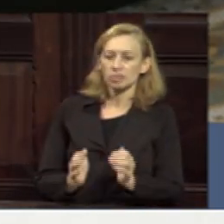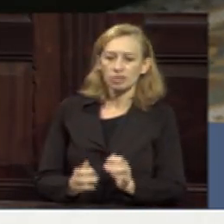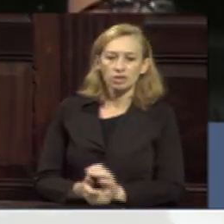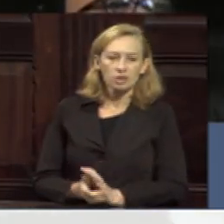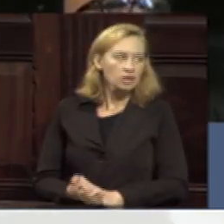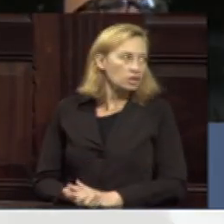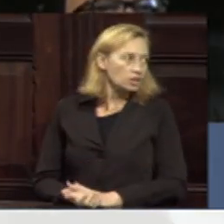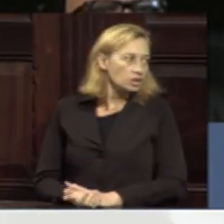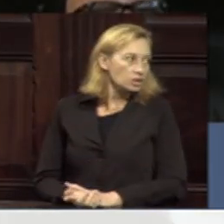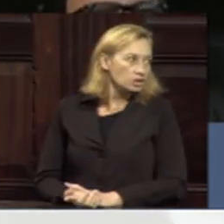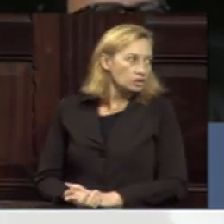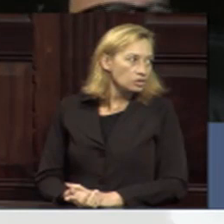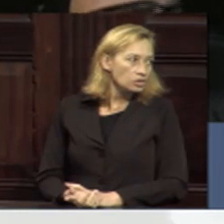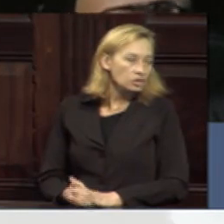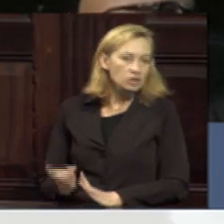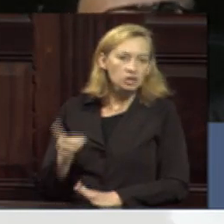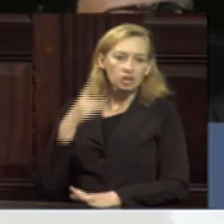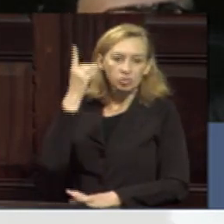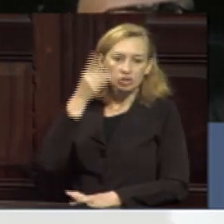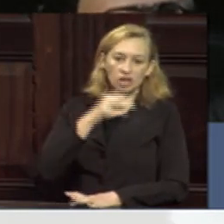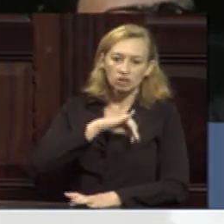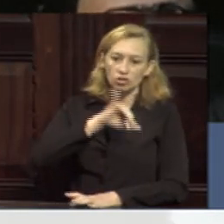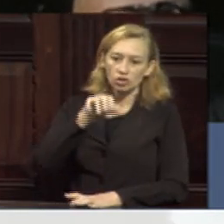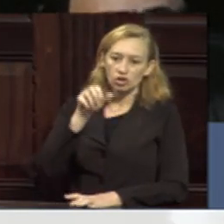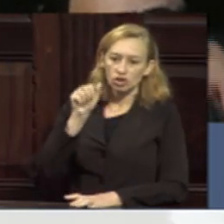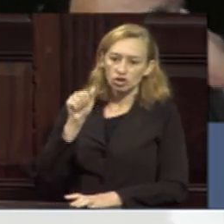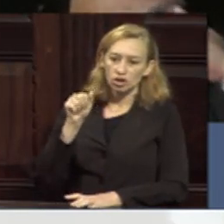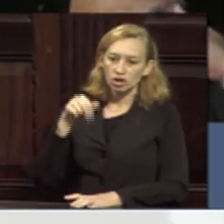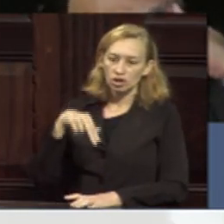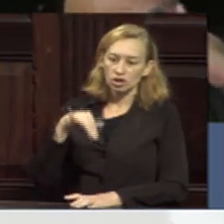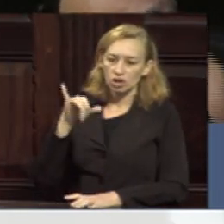deputado. Com a palavra, o deputado Jânio Mendes.